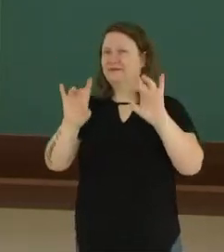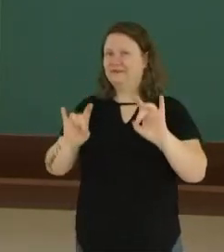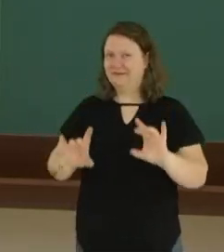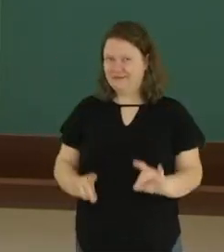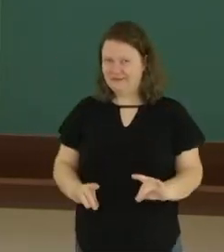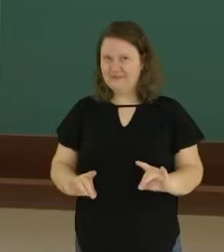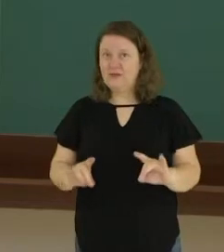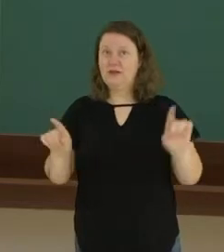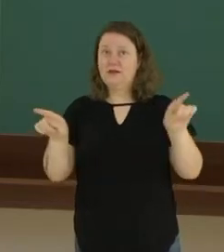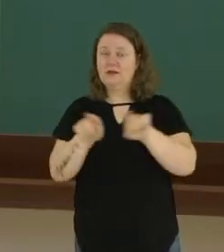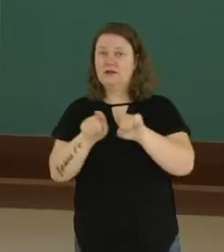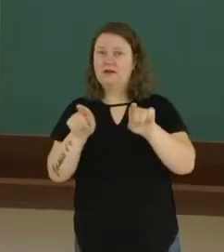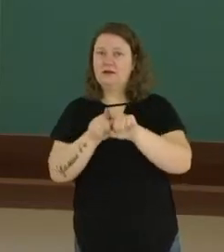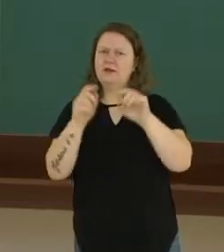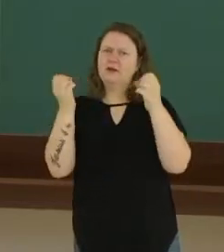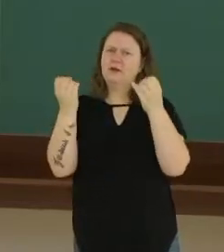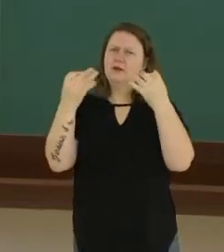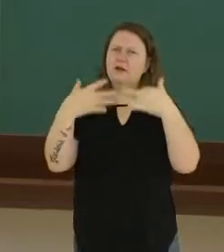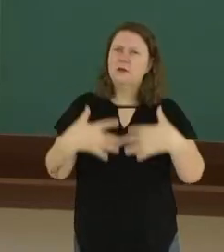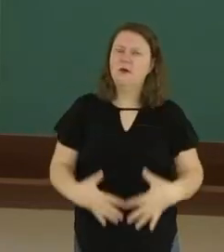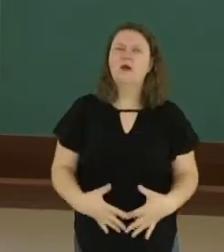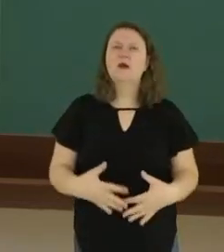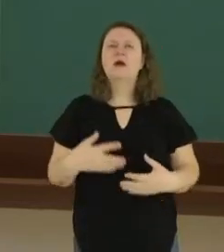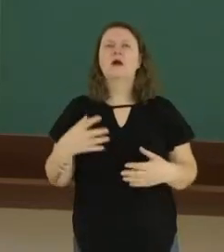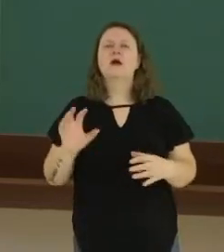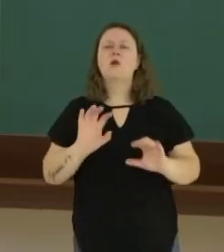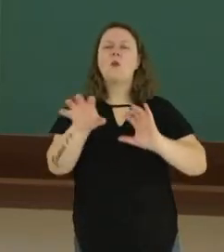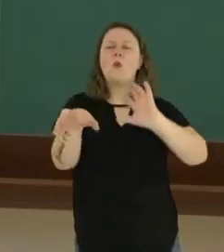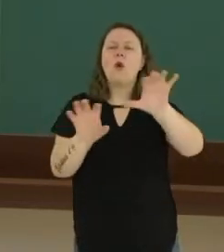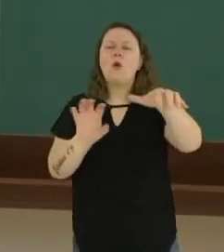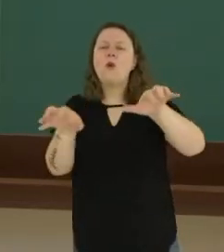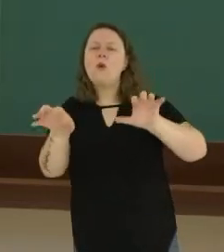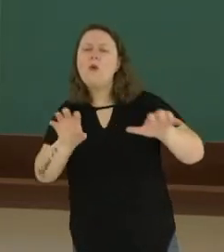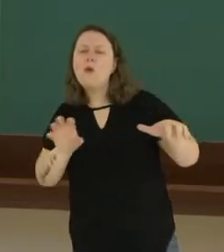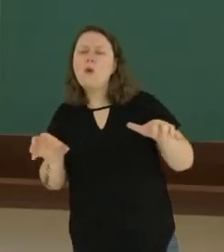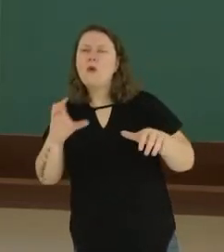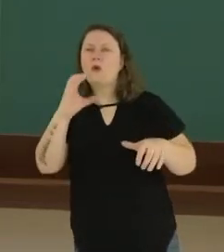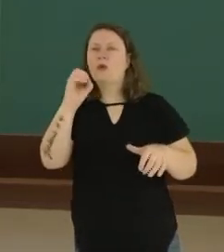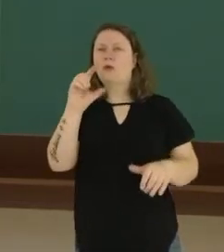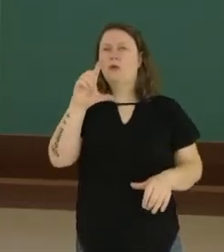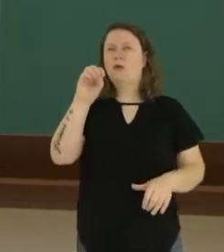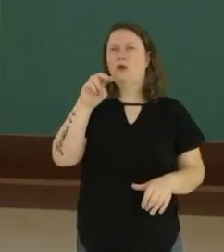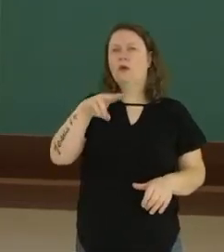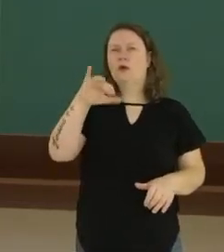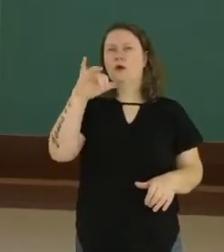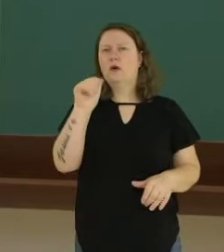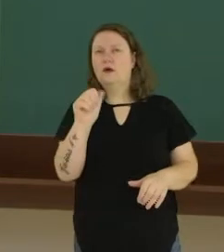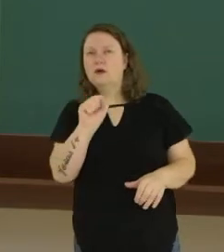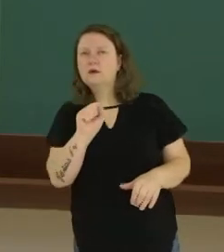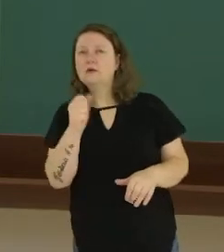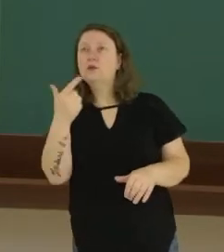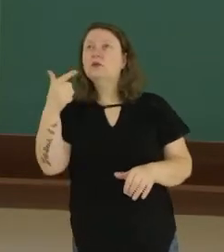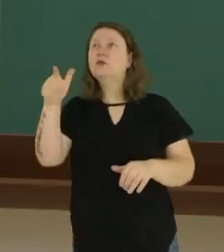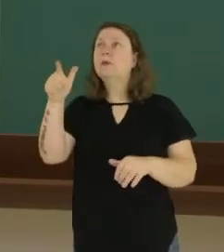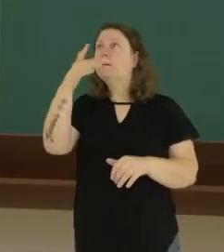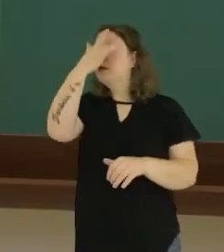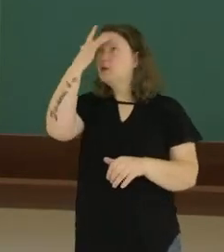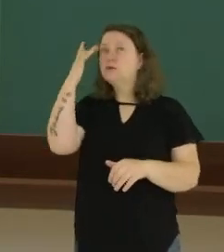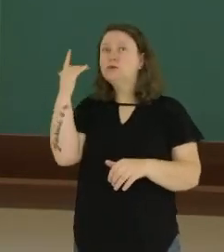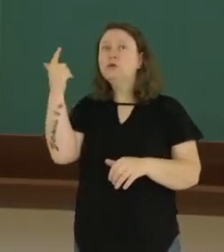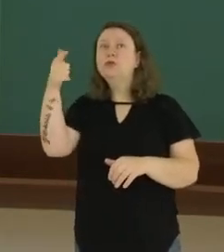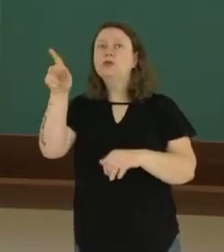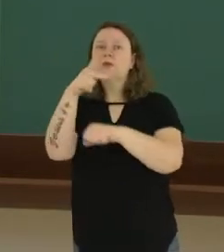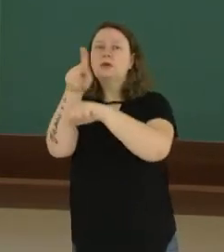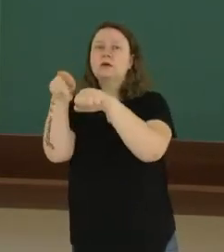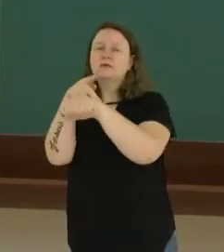vai falar sobre as colônias imigrantes. Porque vai acontecer que com as levas e levas de imigrantes que